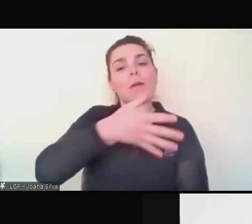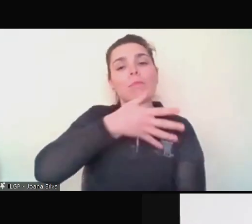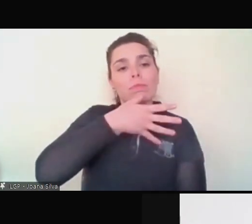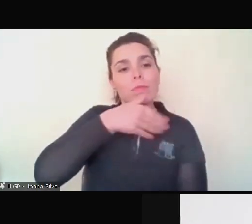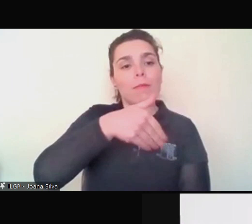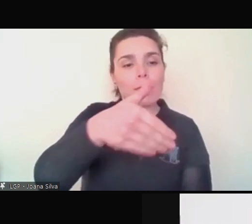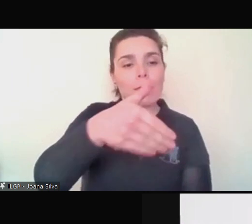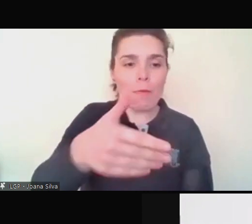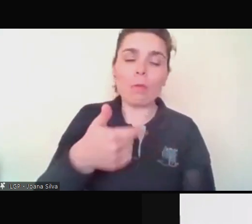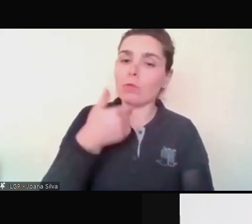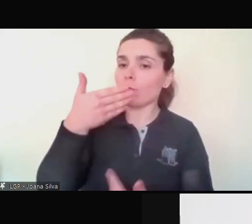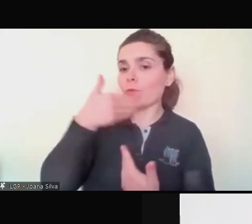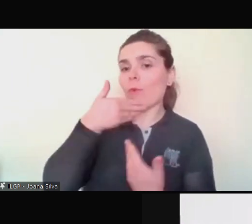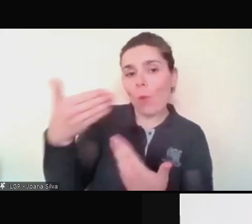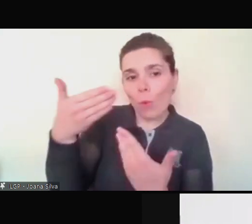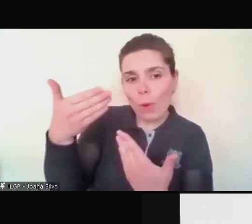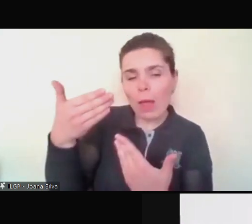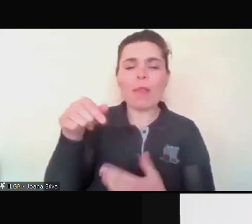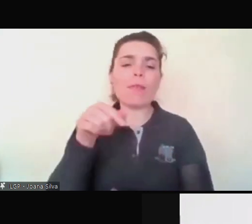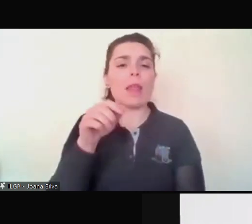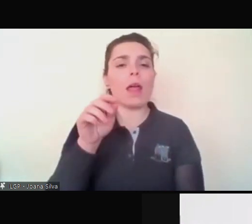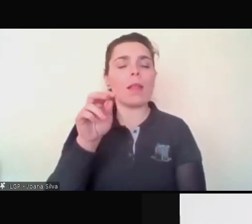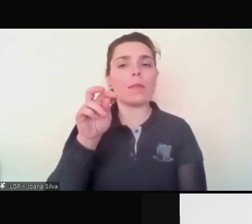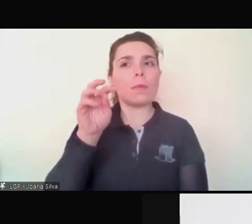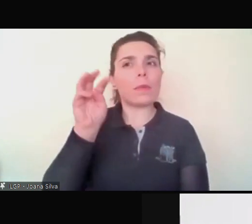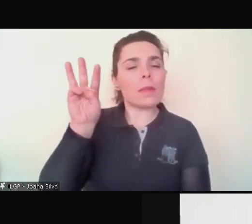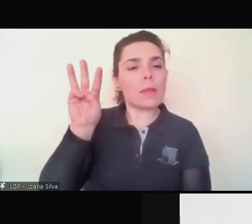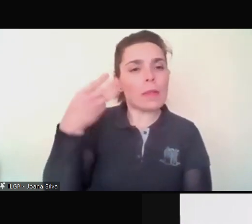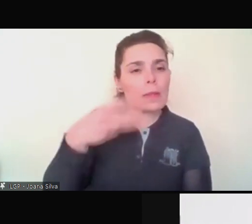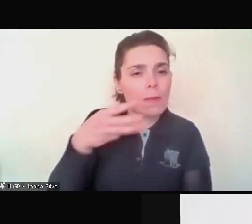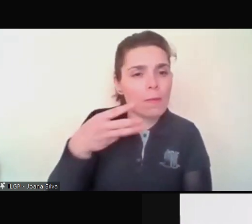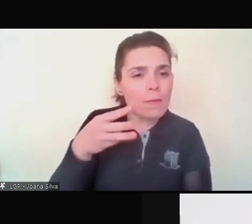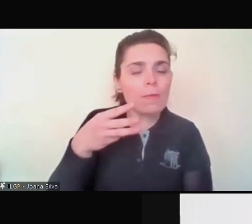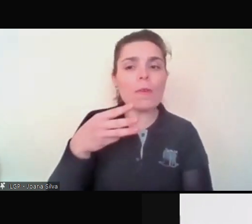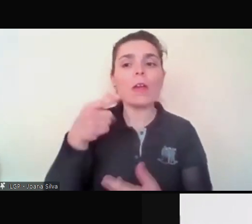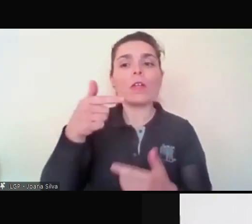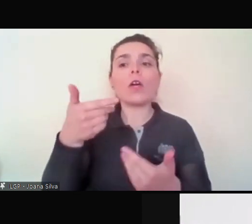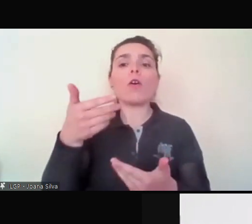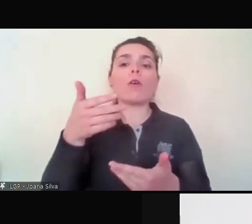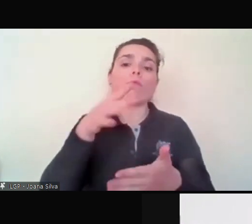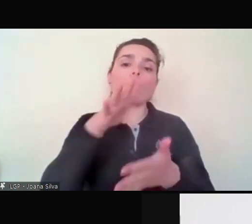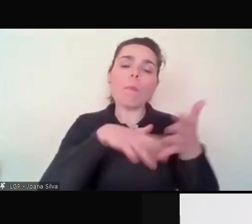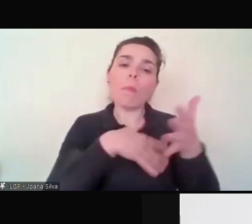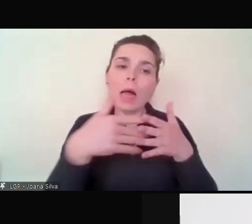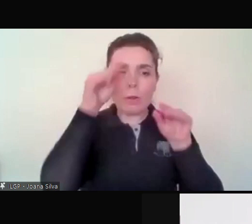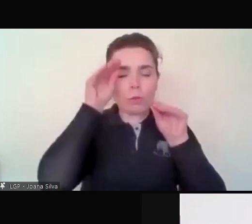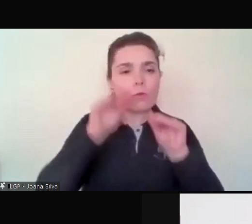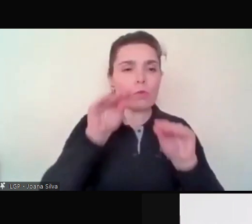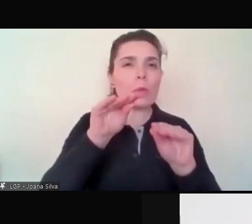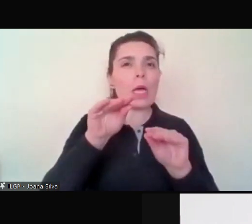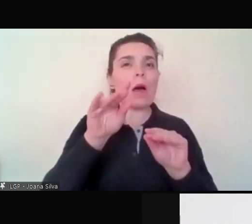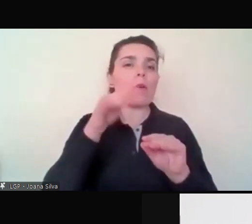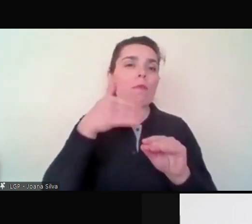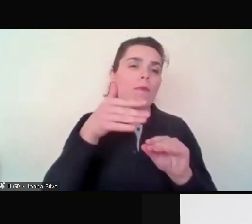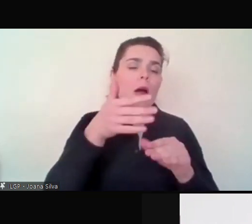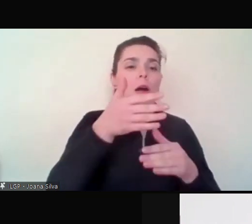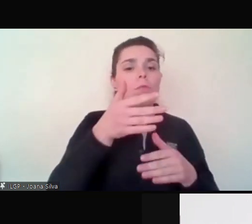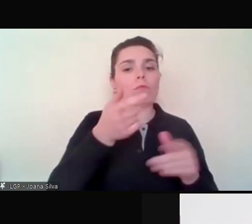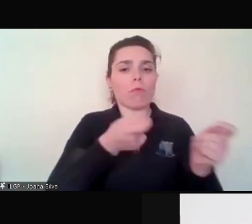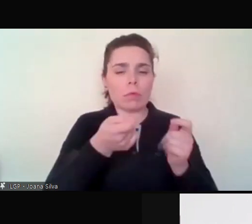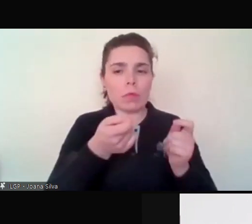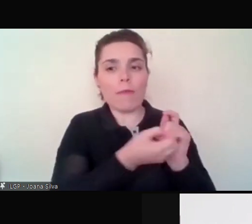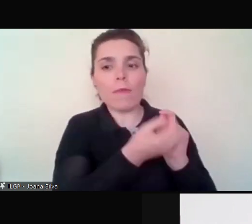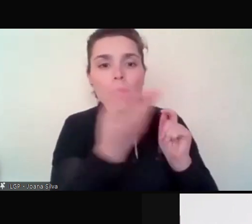momento. Este é o terceiro webinar de apresentação do programa de formação, um ciclo de 4, hoje sobre